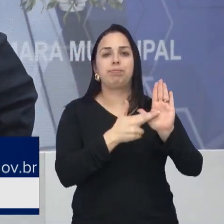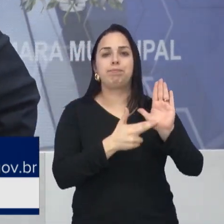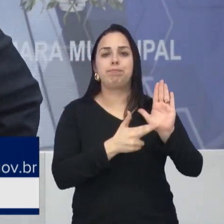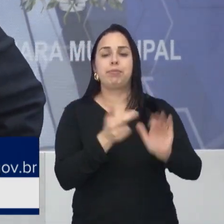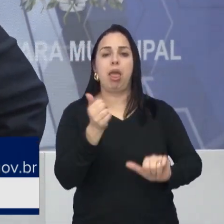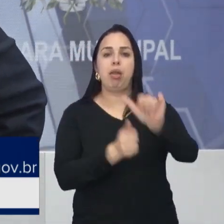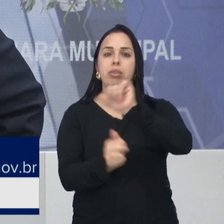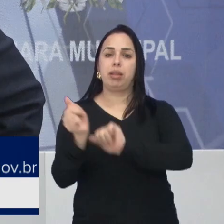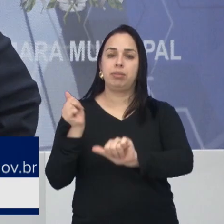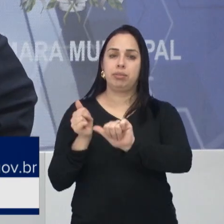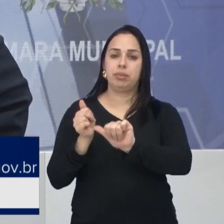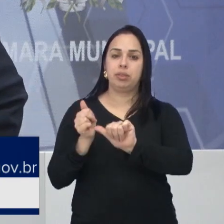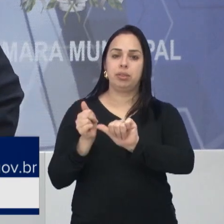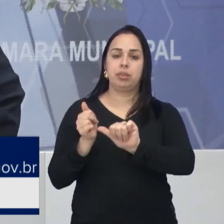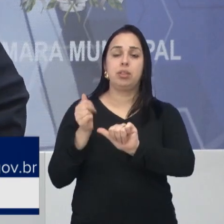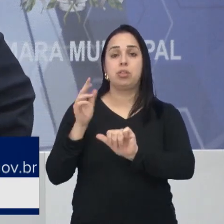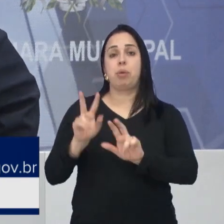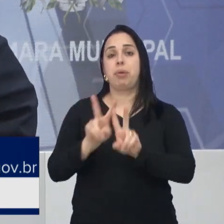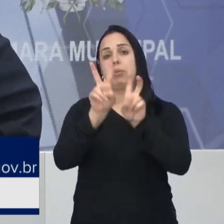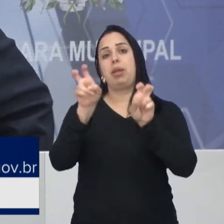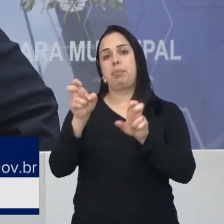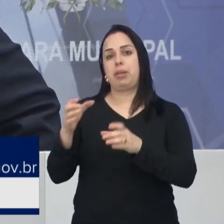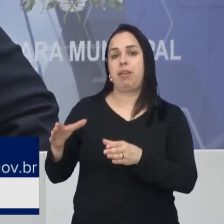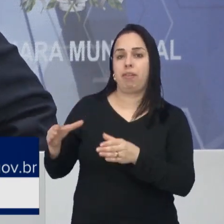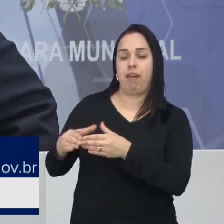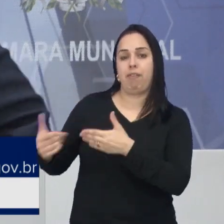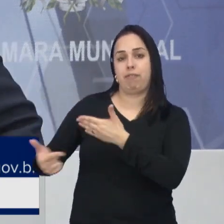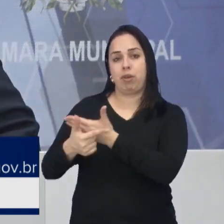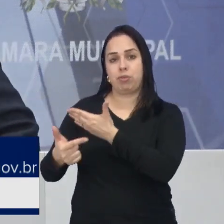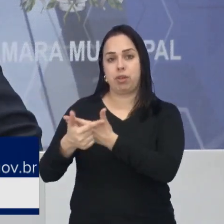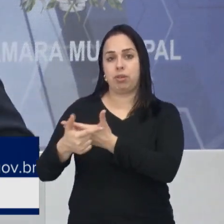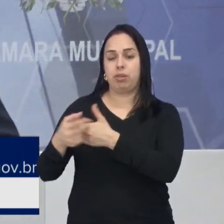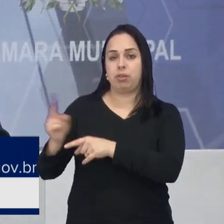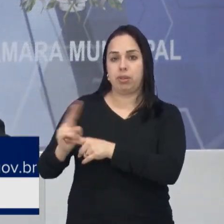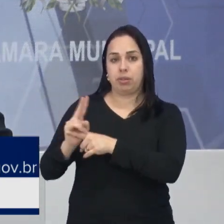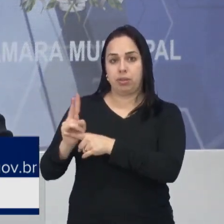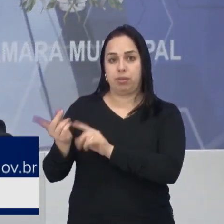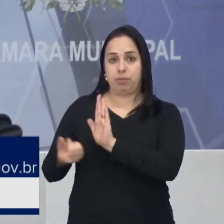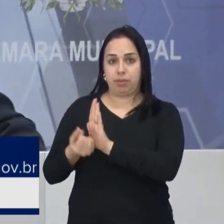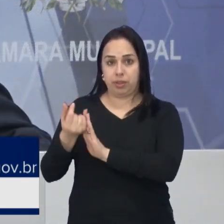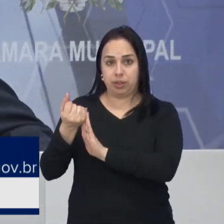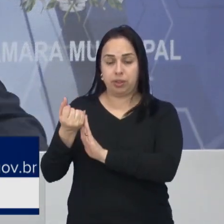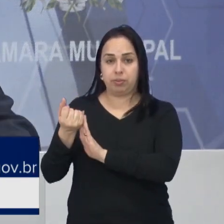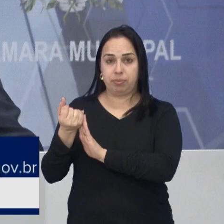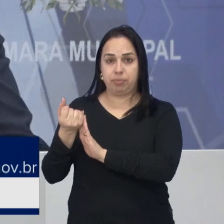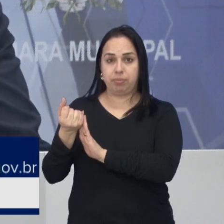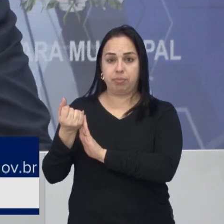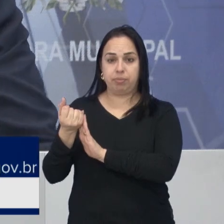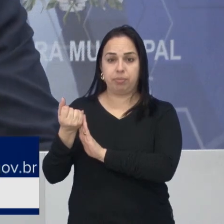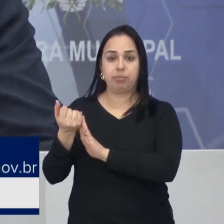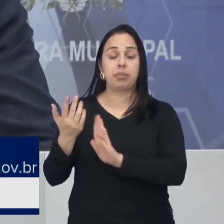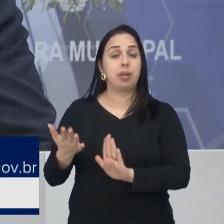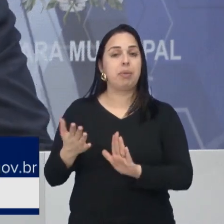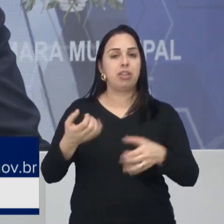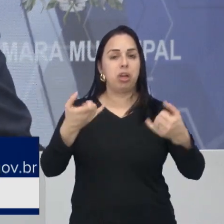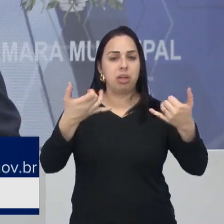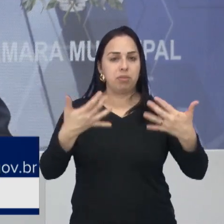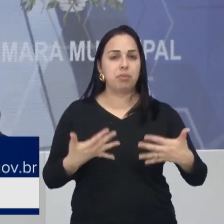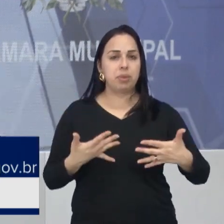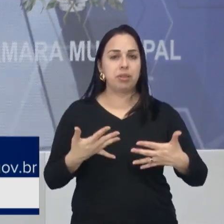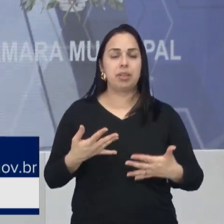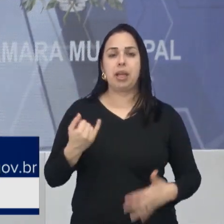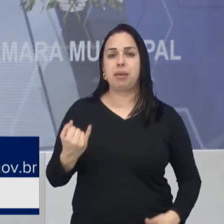dos auditores fiscais. E já foi discutido brevemente aqui, né, a importância